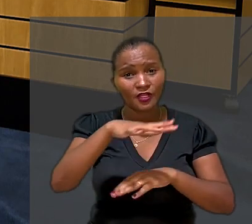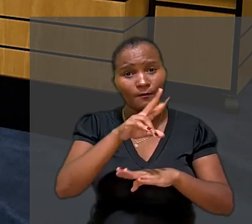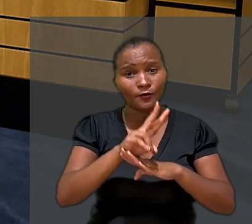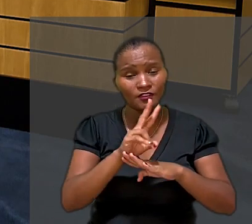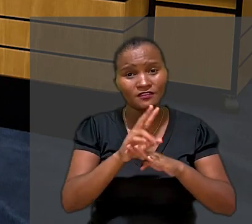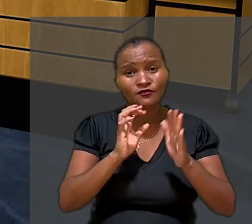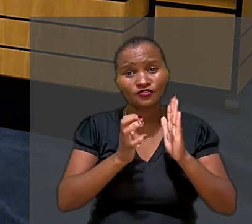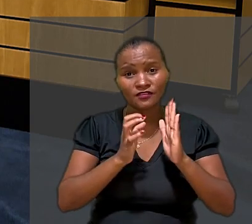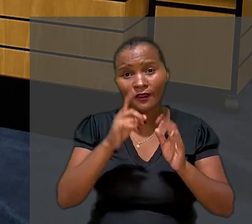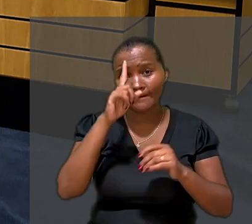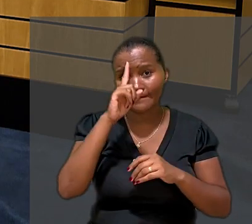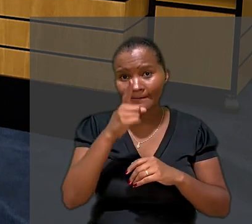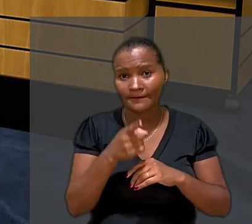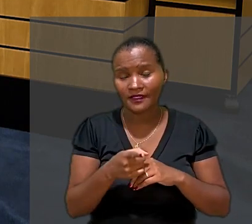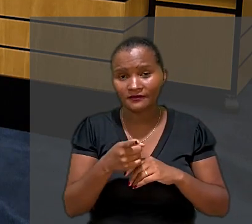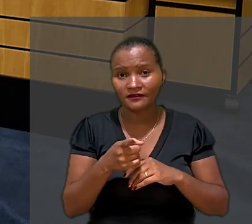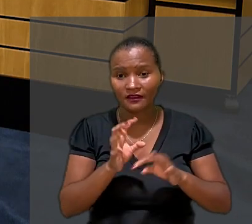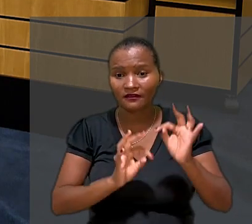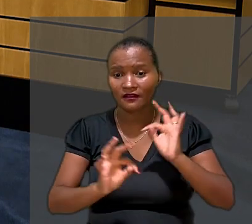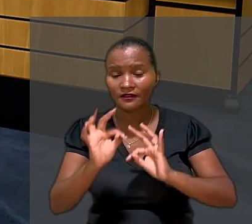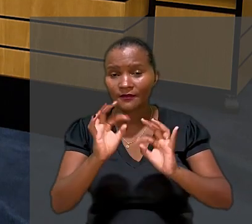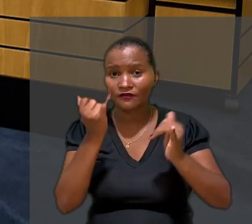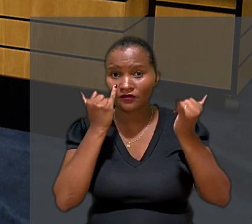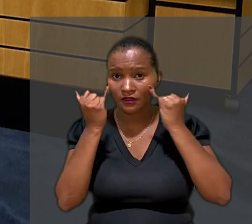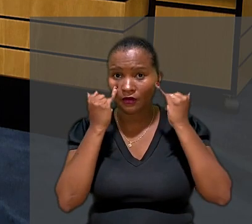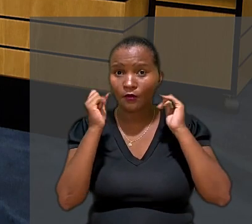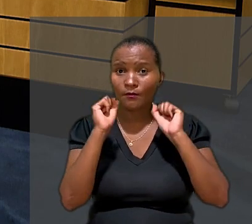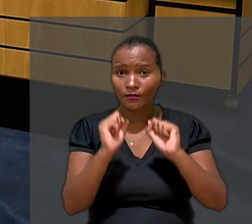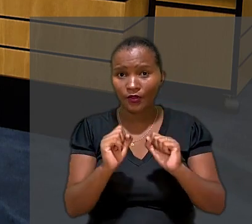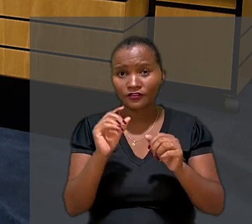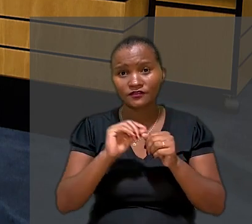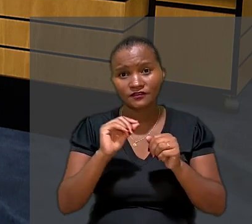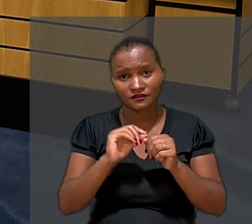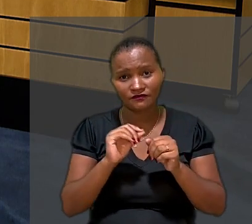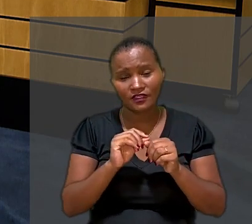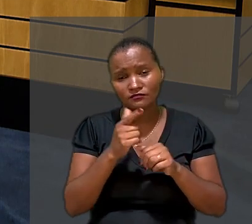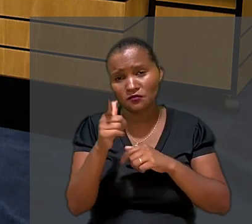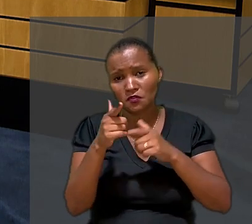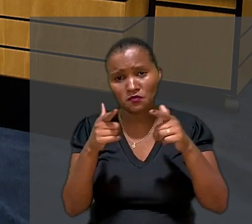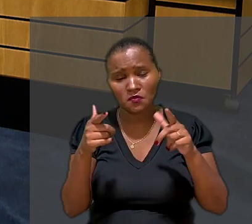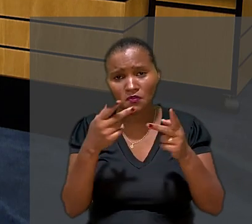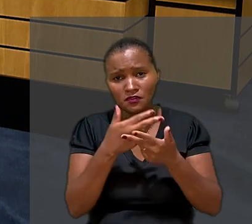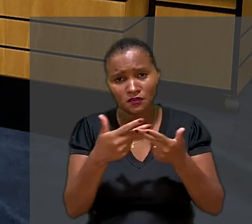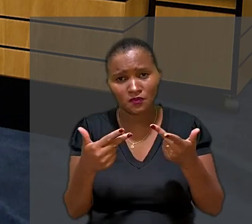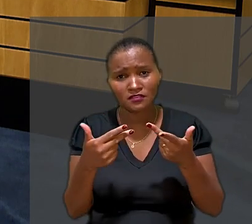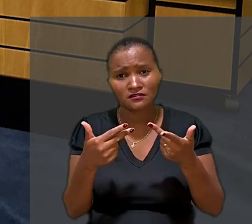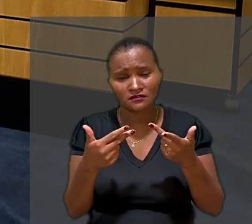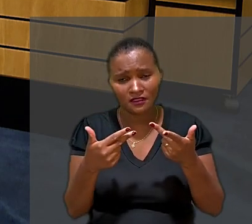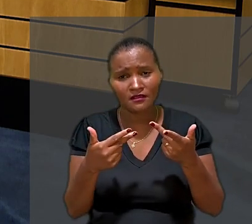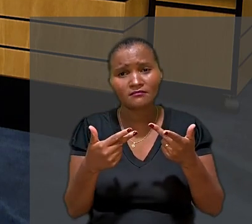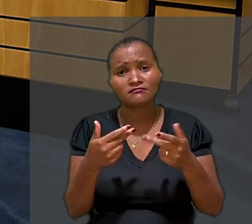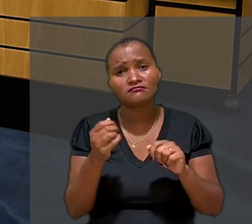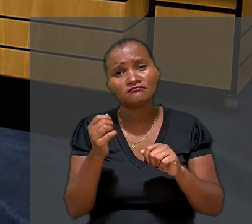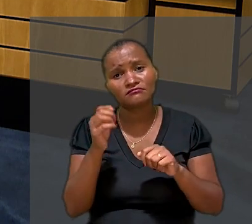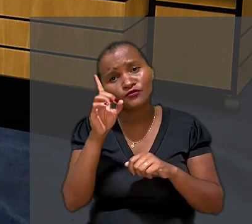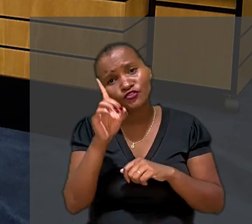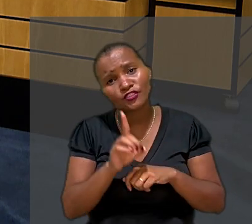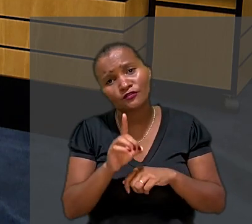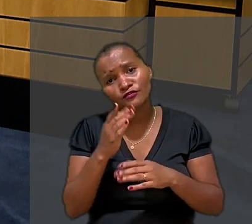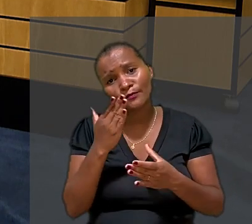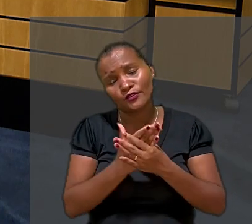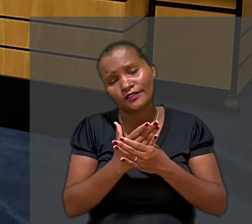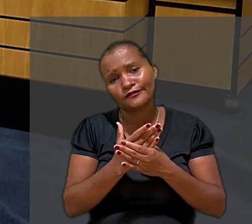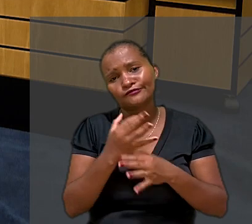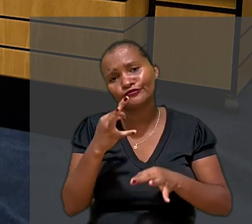de Proteção de Dados estabelece que o tratamento dessas informações pode ser realizado, entre outras hipóteses, para o exercício regular